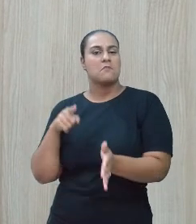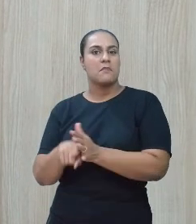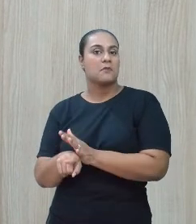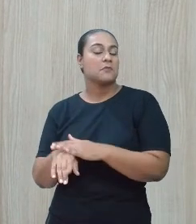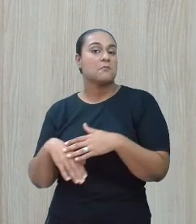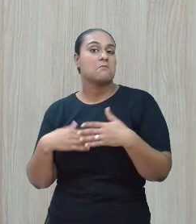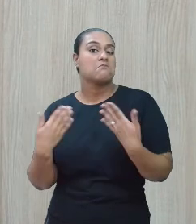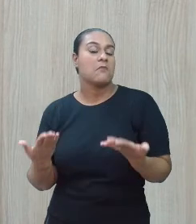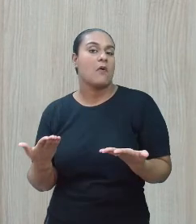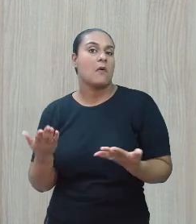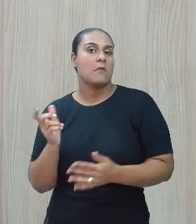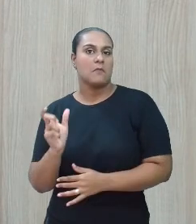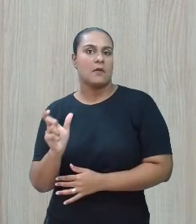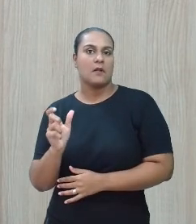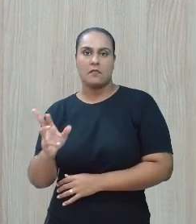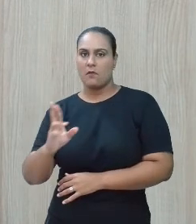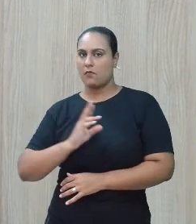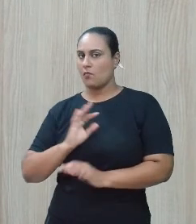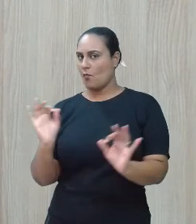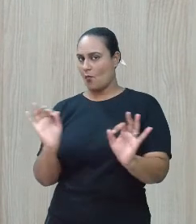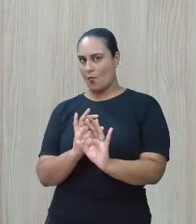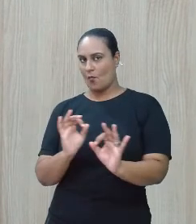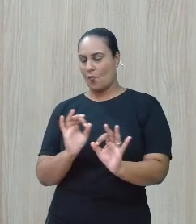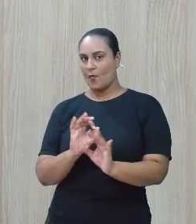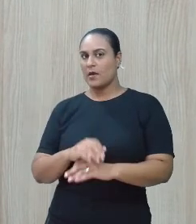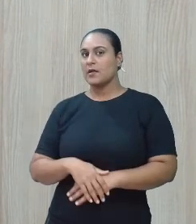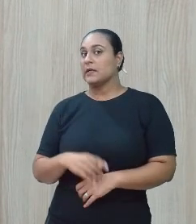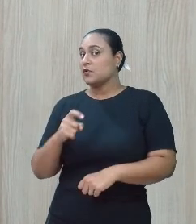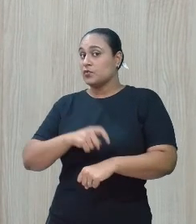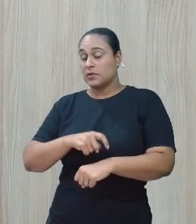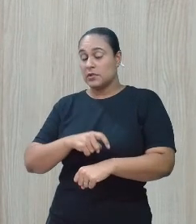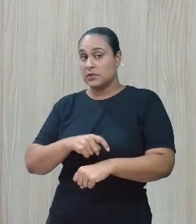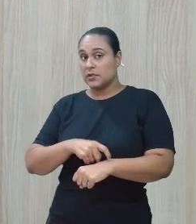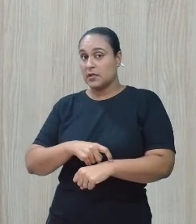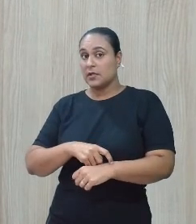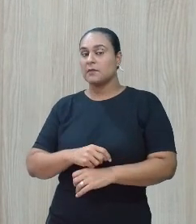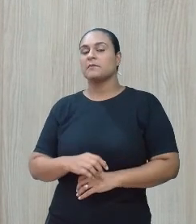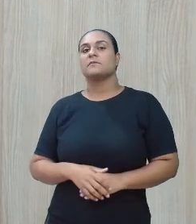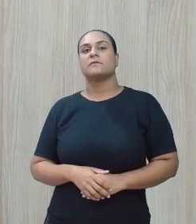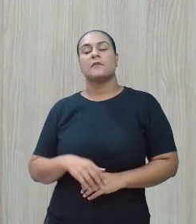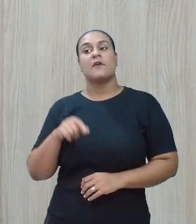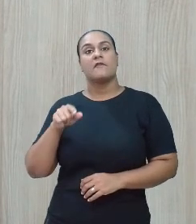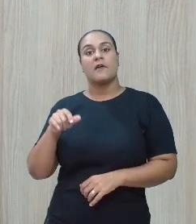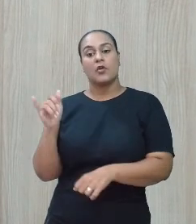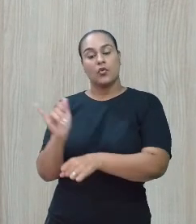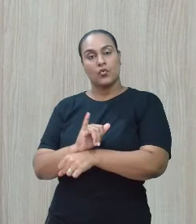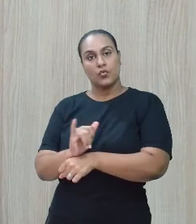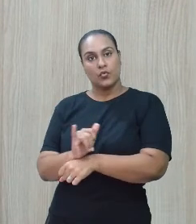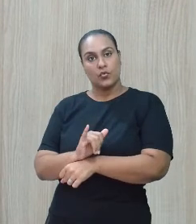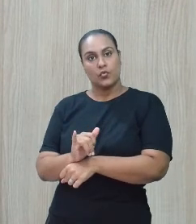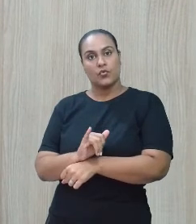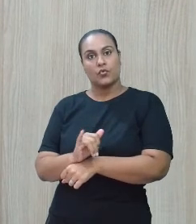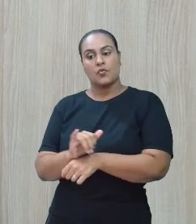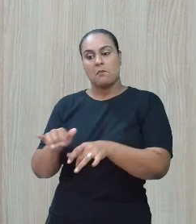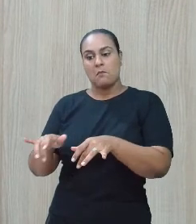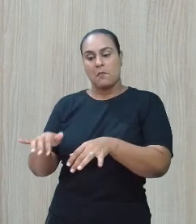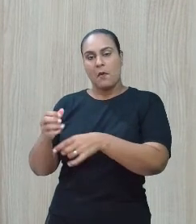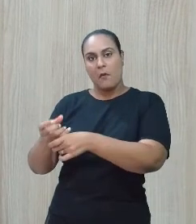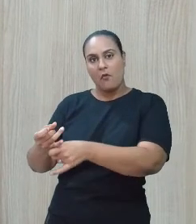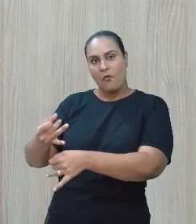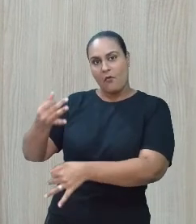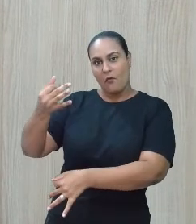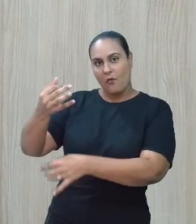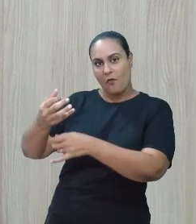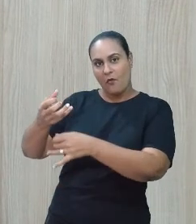ele não me respondeu ainda. Então, Victor, se não der tempo de responder nessa aula, vai lá no YouTube e deixa lá o